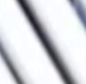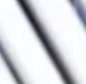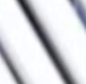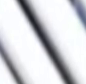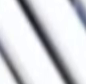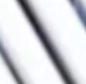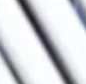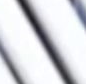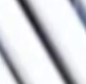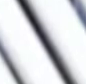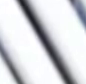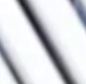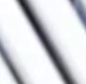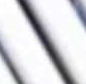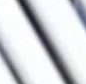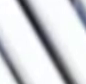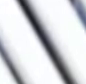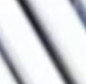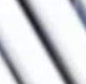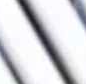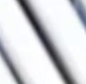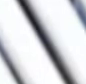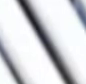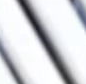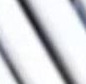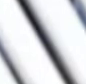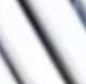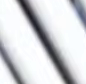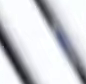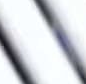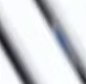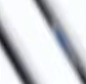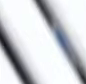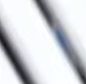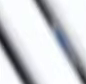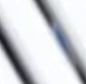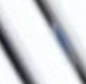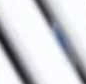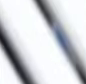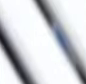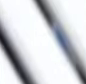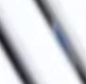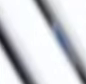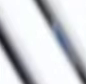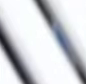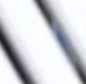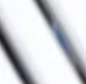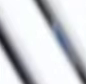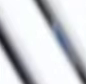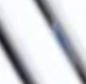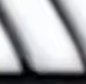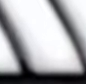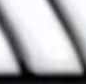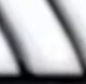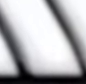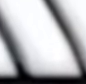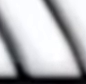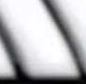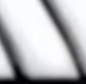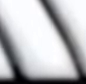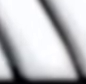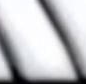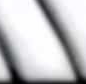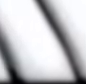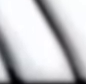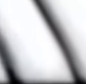sua construção é supervisionada por engenheiros e arquitetos. Os materiais são de excelente qualidade. Escolha